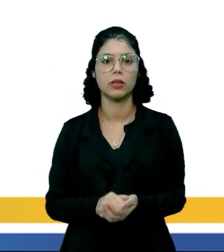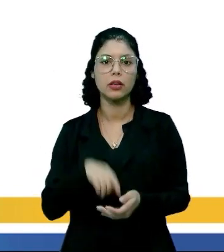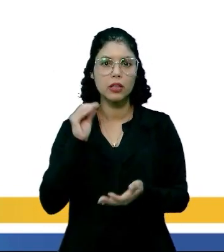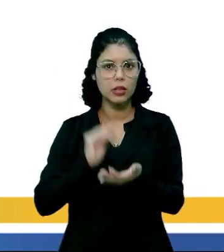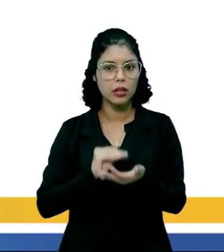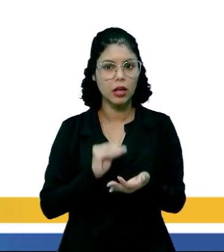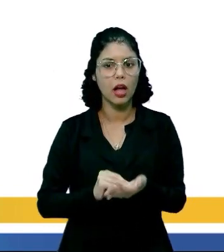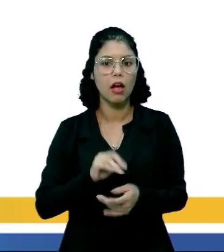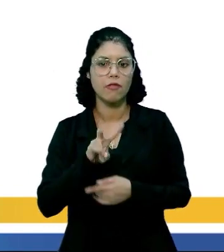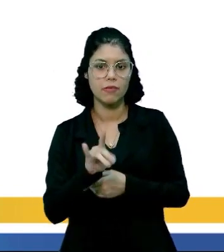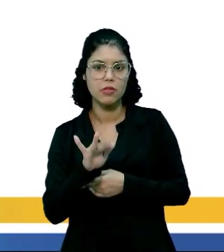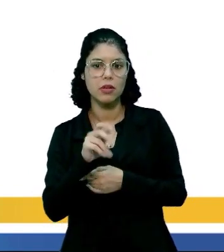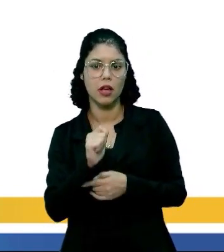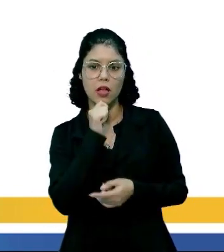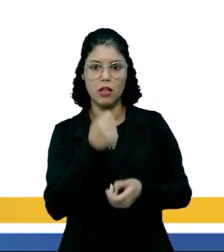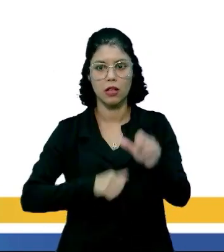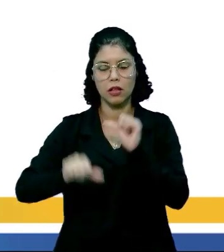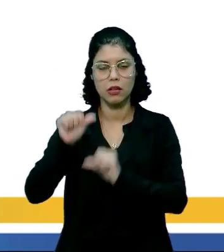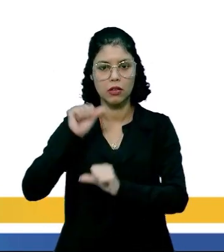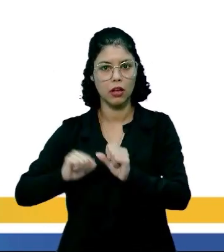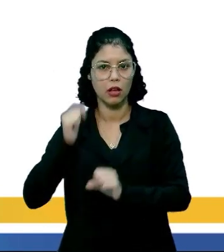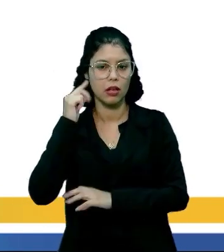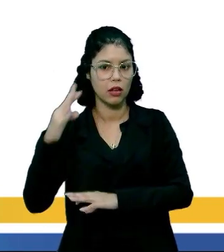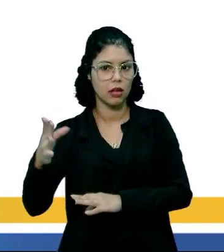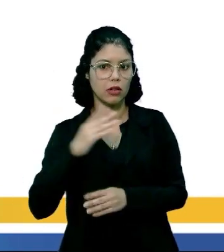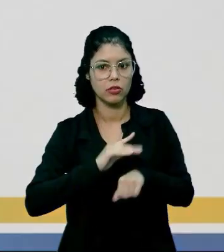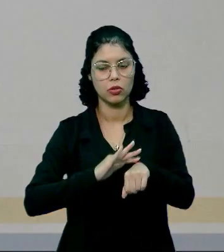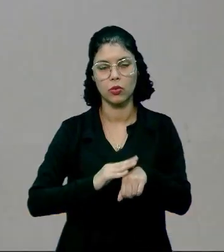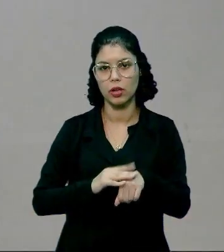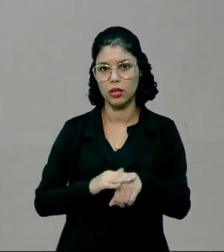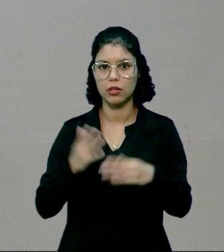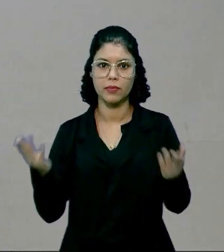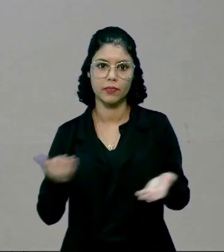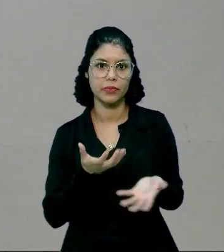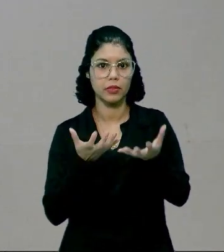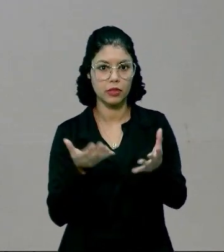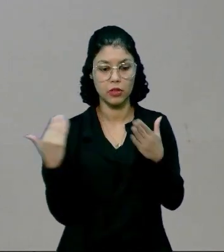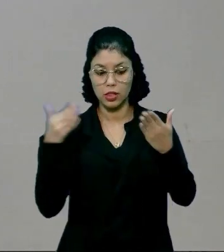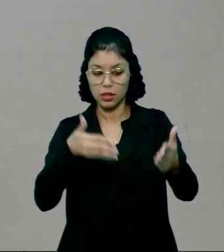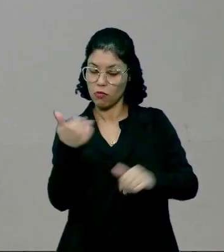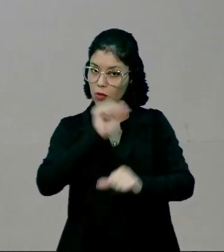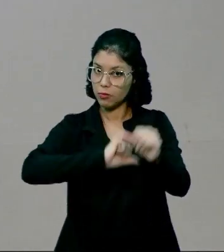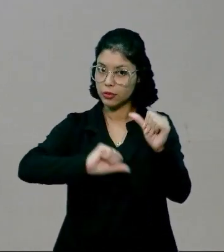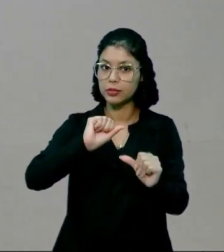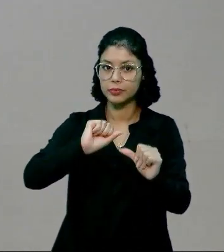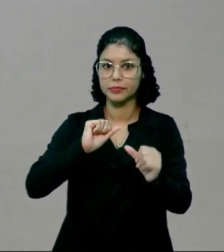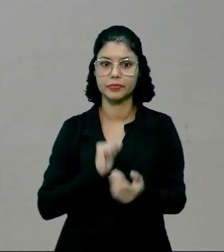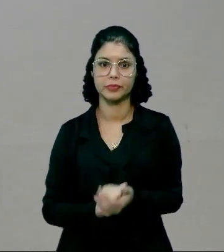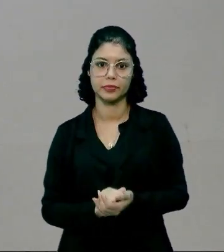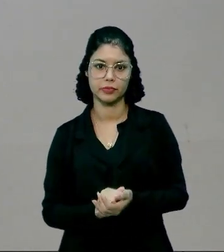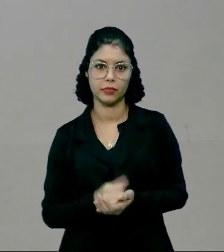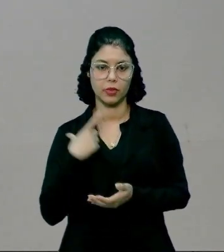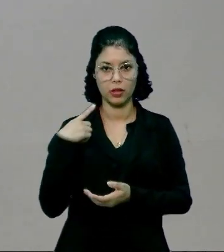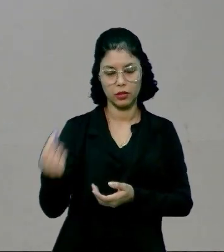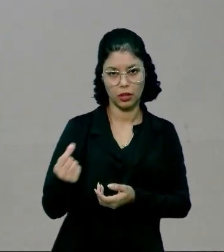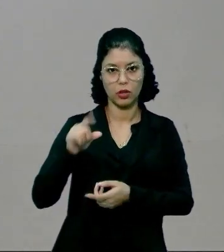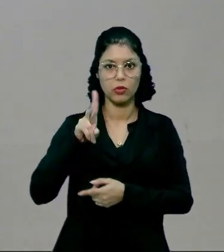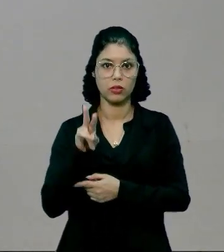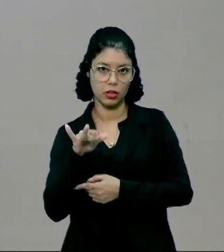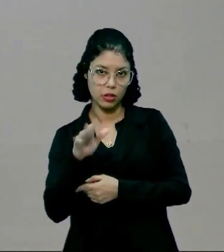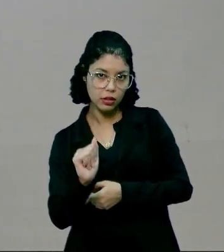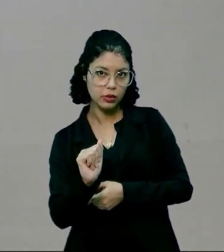desespero do viciado em converter-se em delírio de doente, quer dizer, a gente tem uma mudança de estado. Ele sai de um